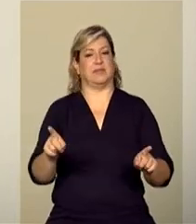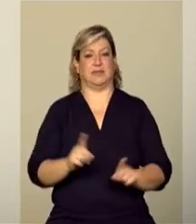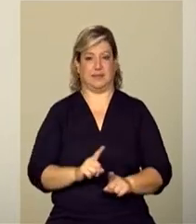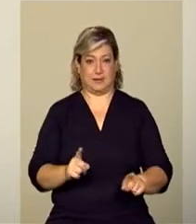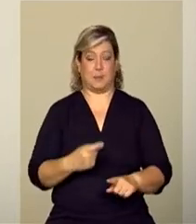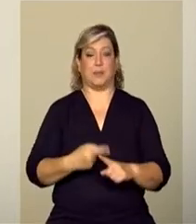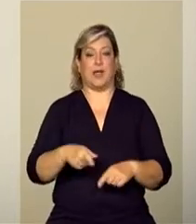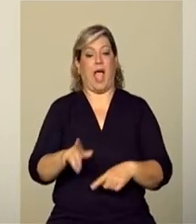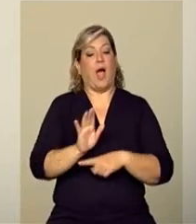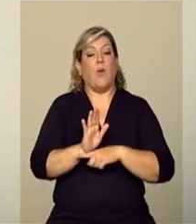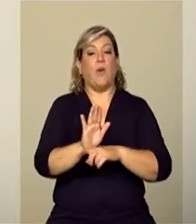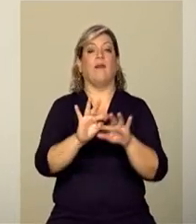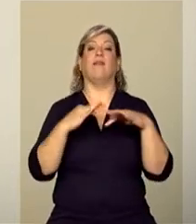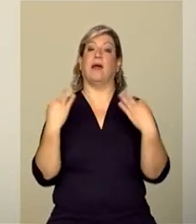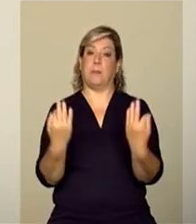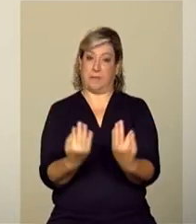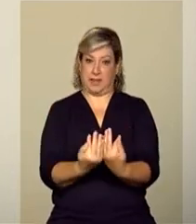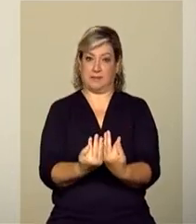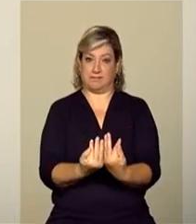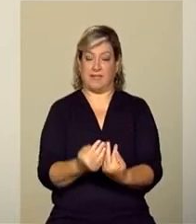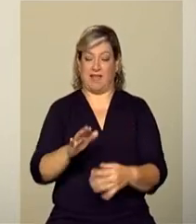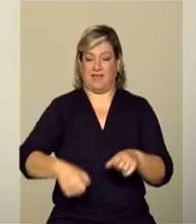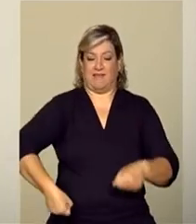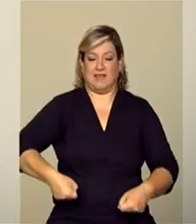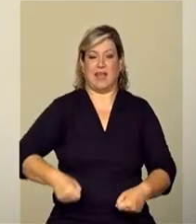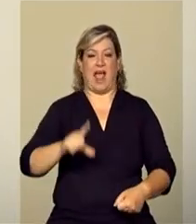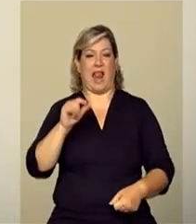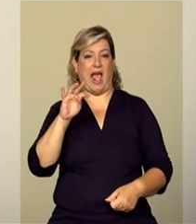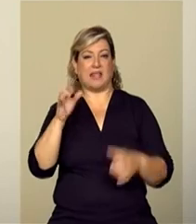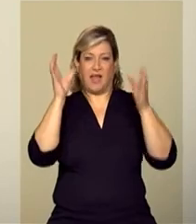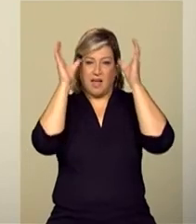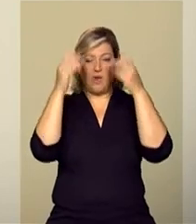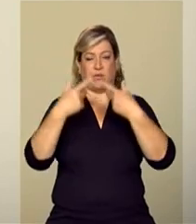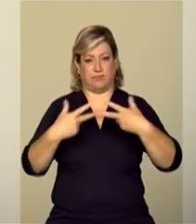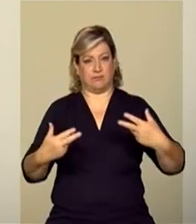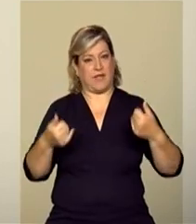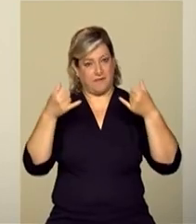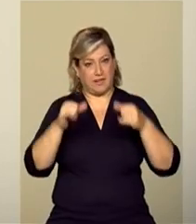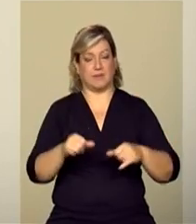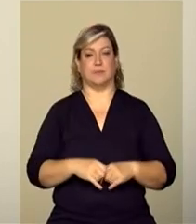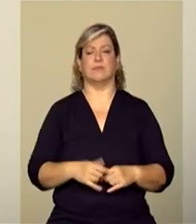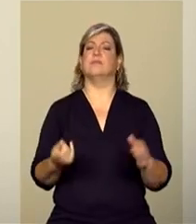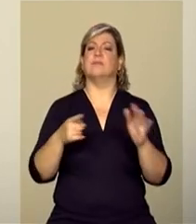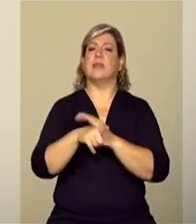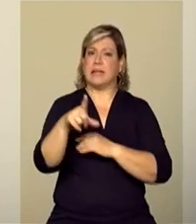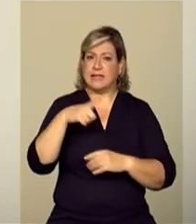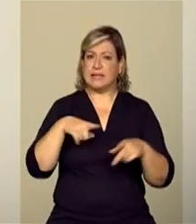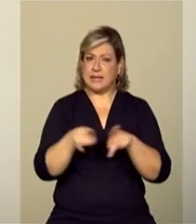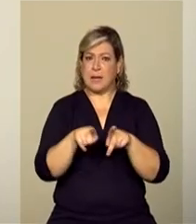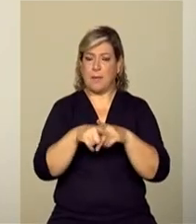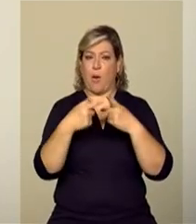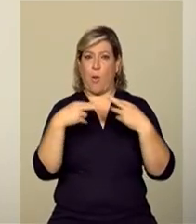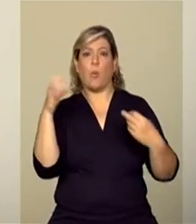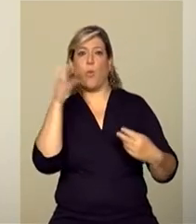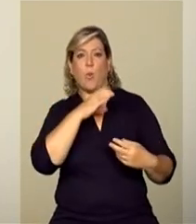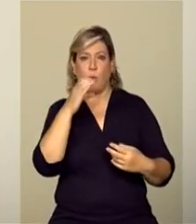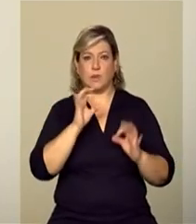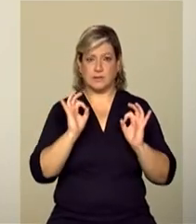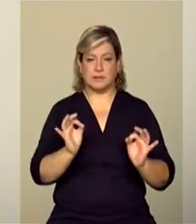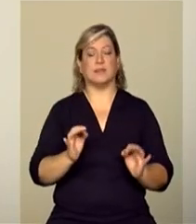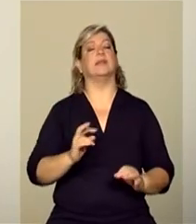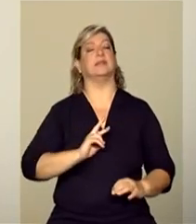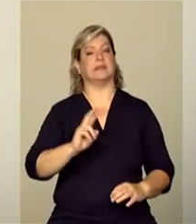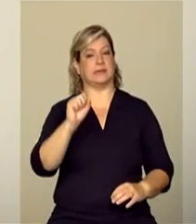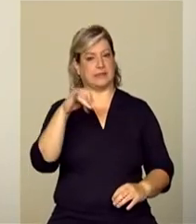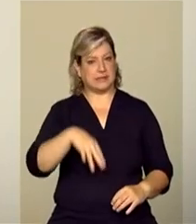buscar água e carregá-la em baldes ou em latas há também medidas emergenciais não é presidente Tem sim medidas